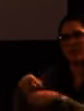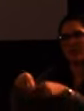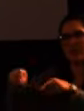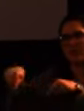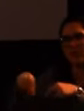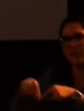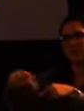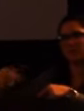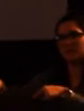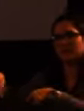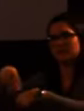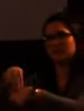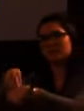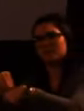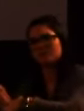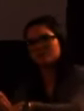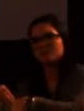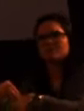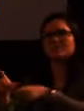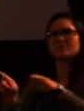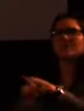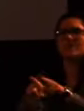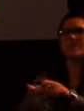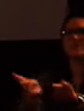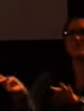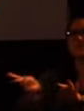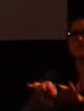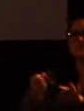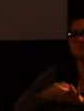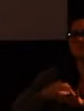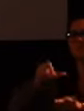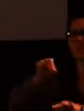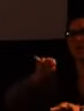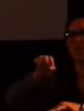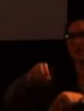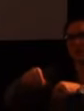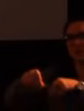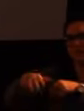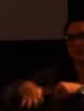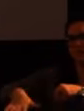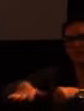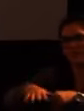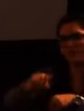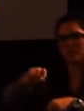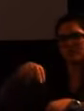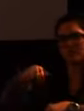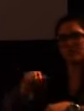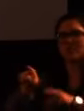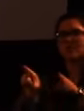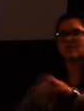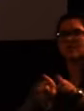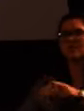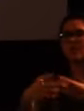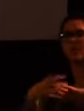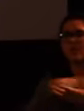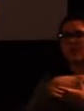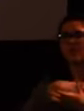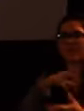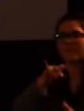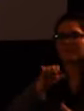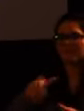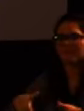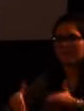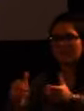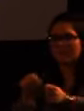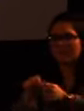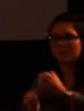para o município, quais são as dimensões mínimas que os lotes têm que ter por zona e quais são as características do sistema viário como fosse